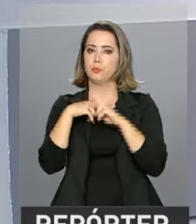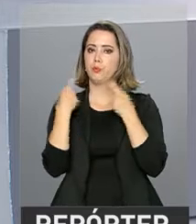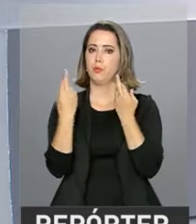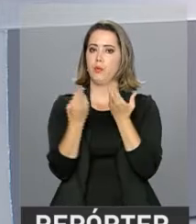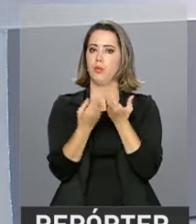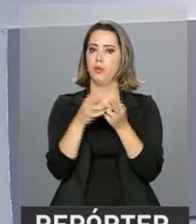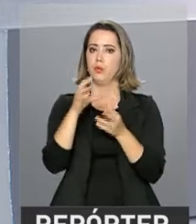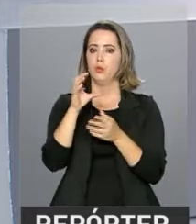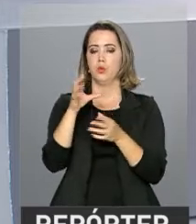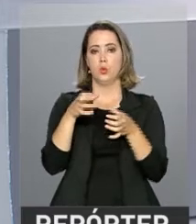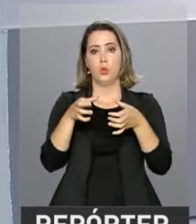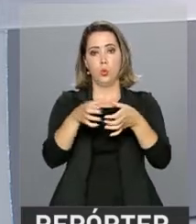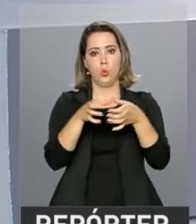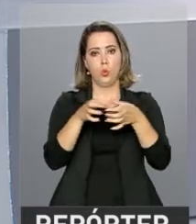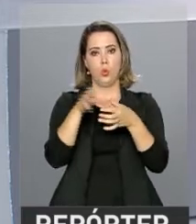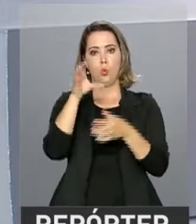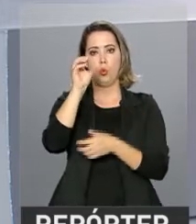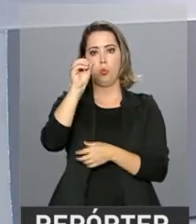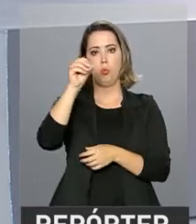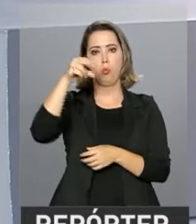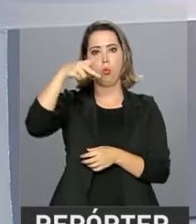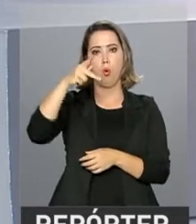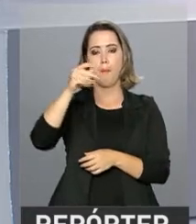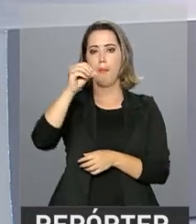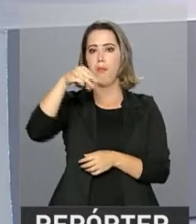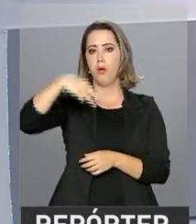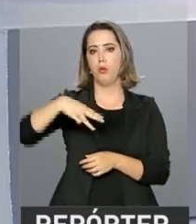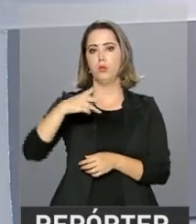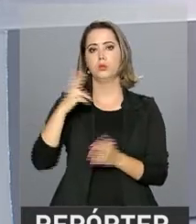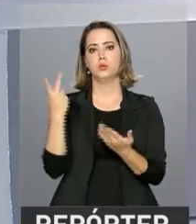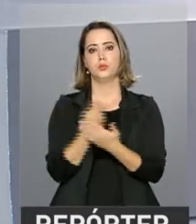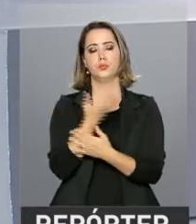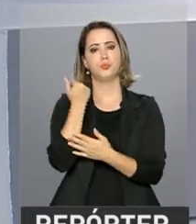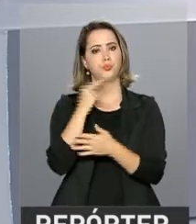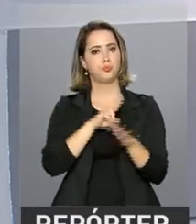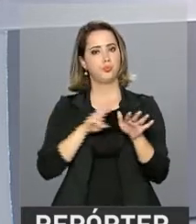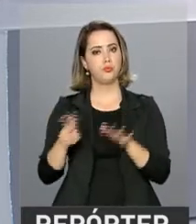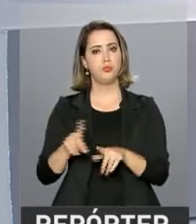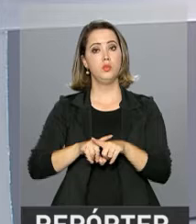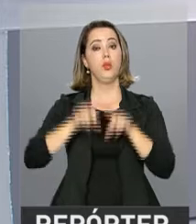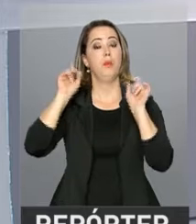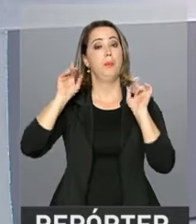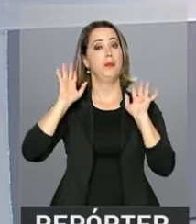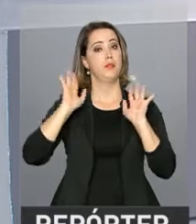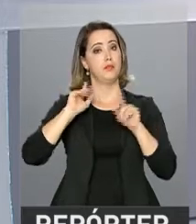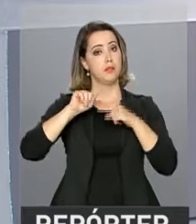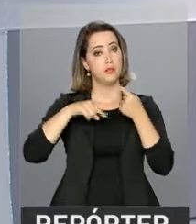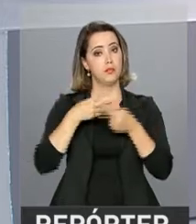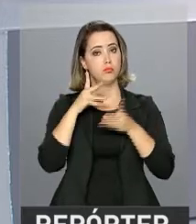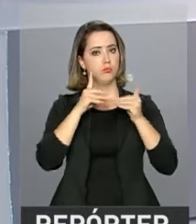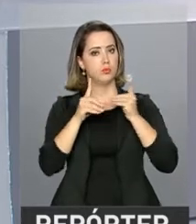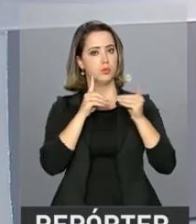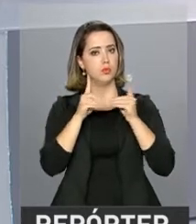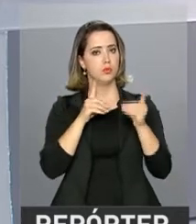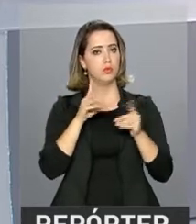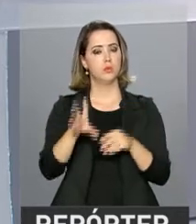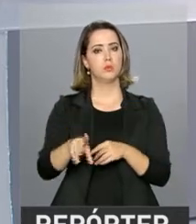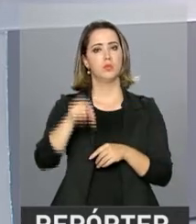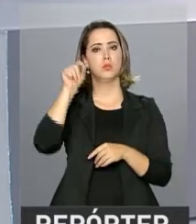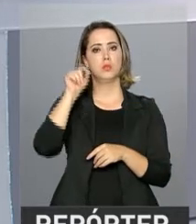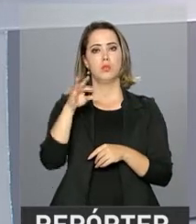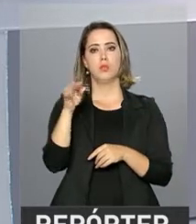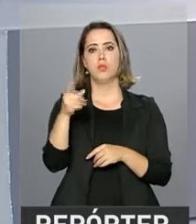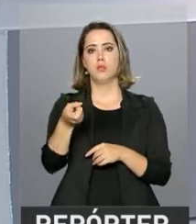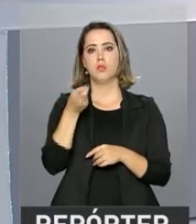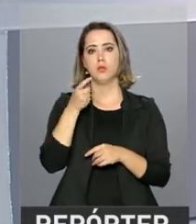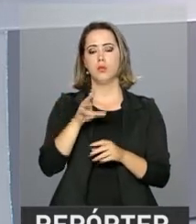na última reunião do Comitê de Política Monetária, o Copom, realizada na semana passada. Mas, após as discussões, a opção